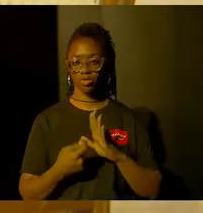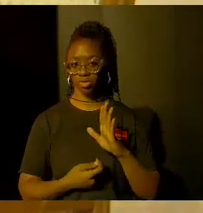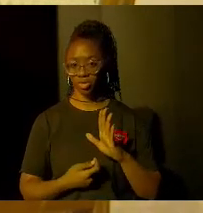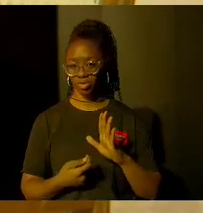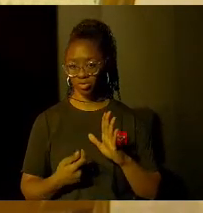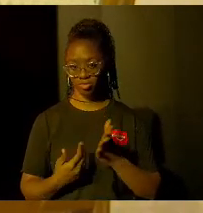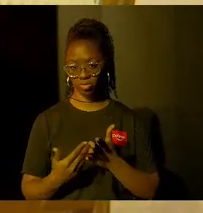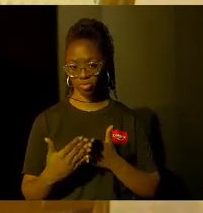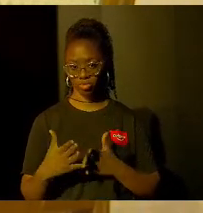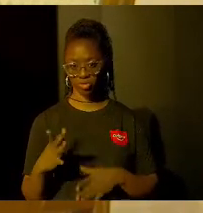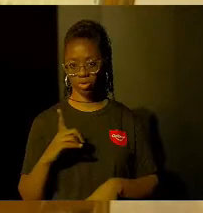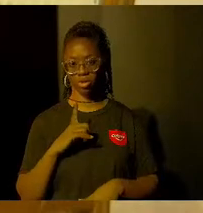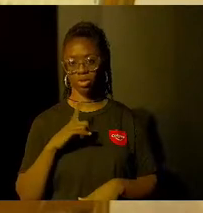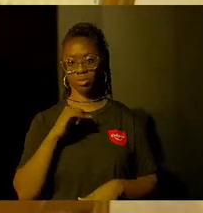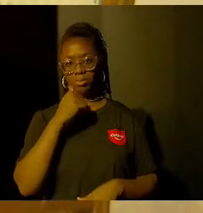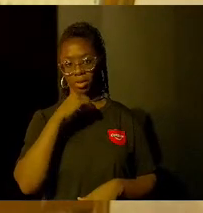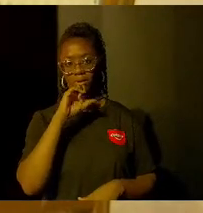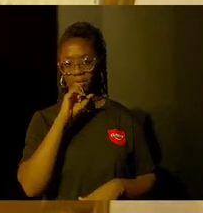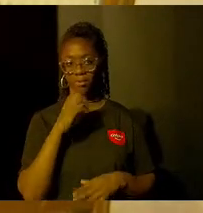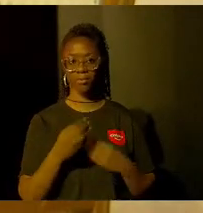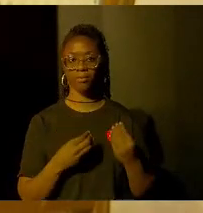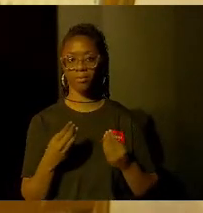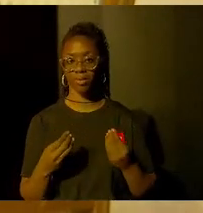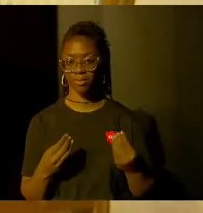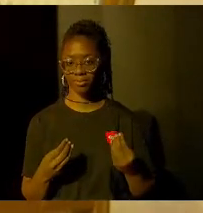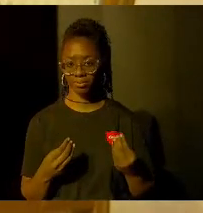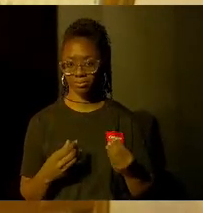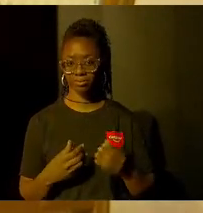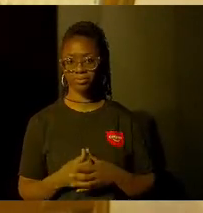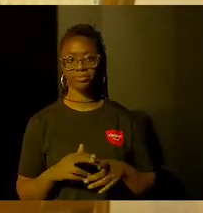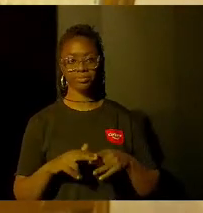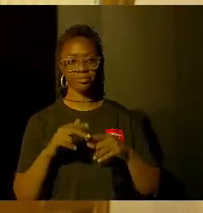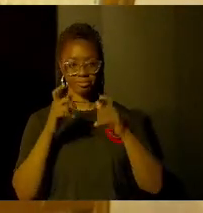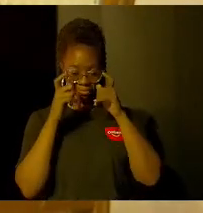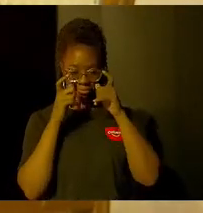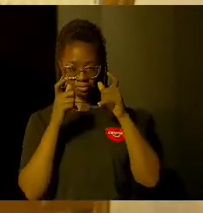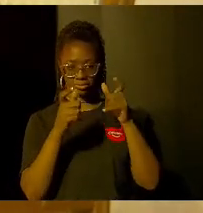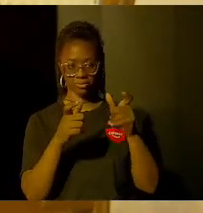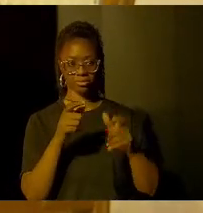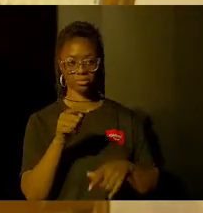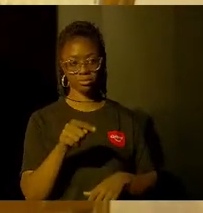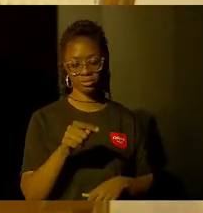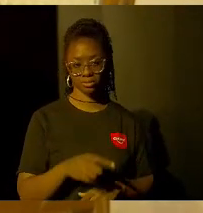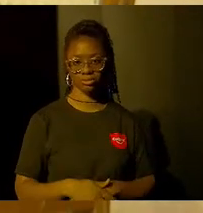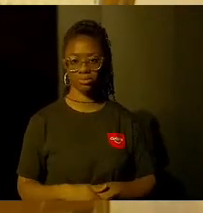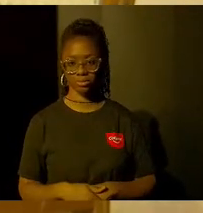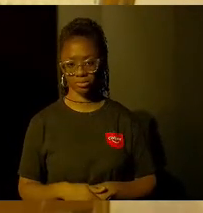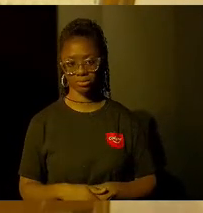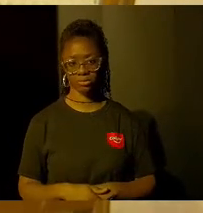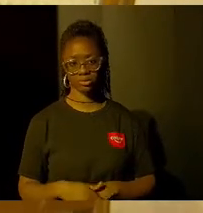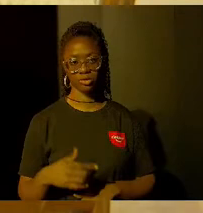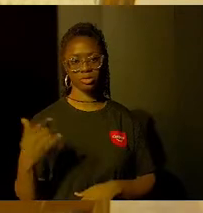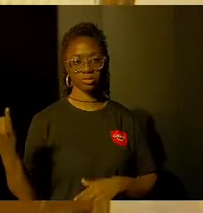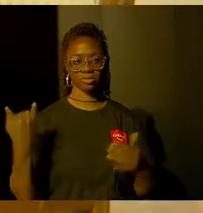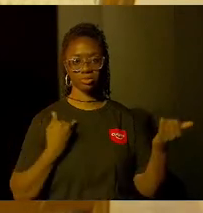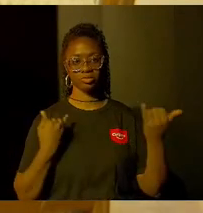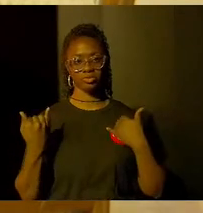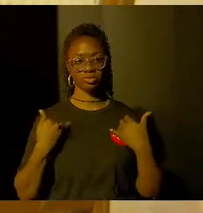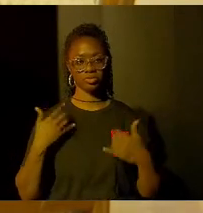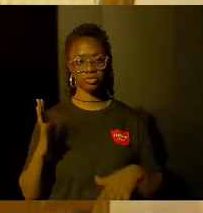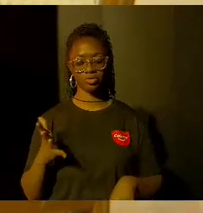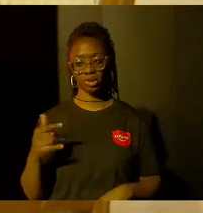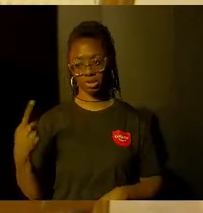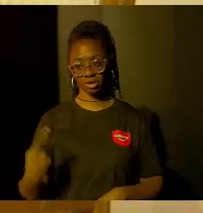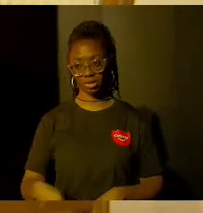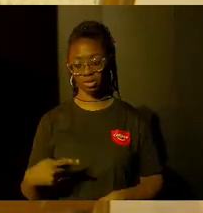assim Isso foi uma coisa que me chamou muita atenção né assim eu já tenho ouvido há muito tempo a gente aqui